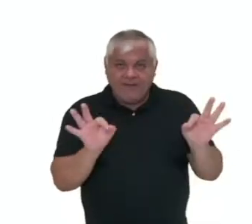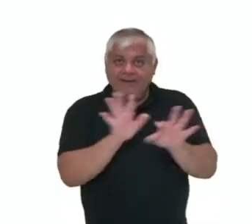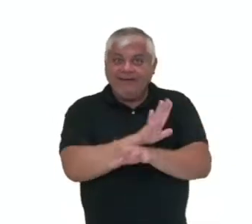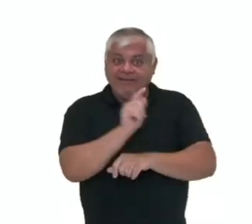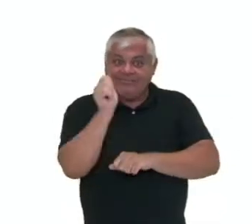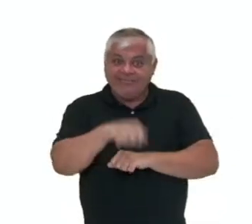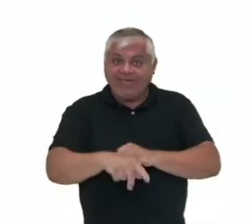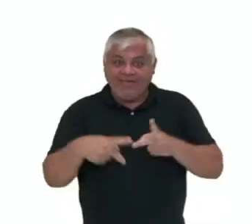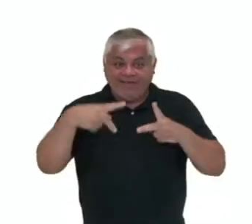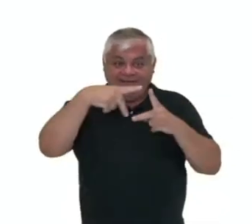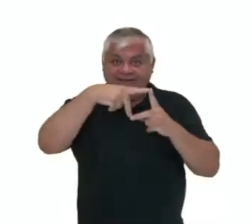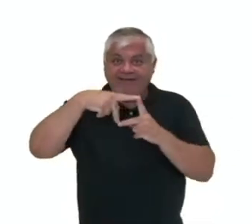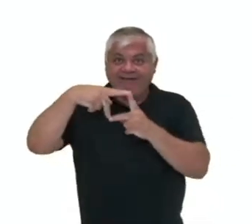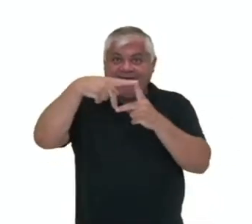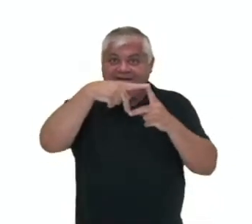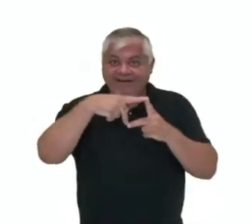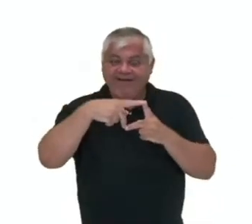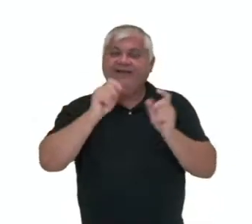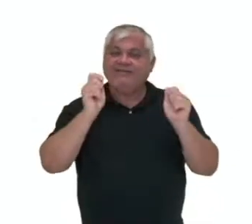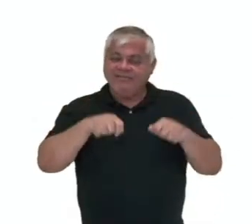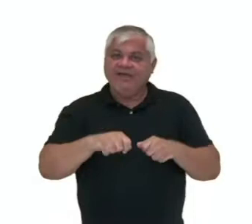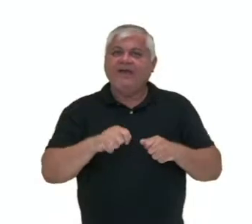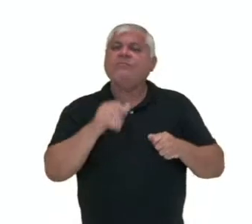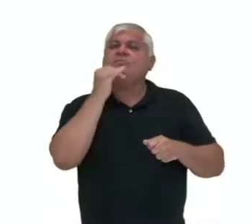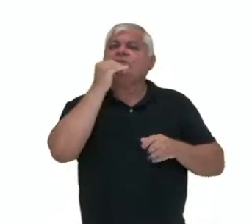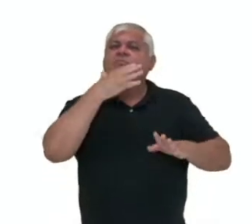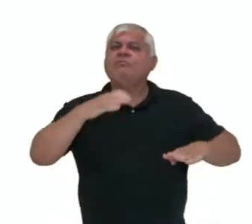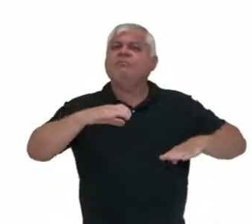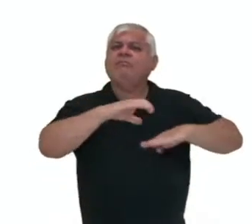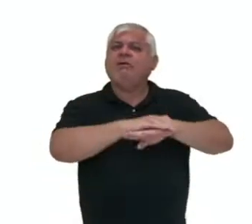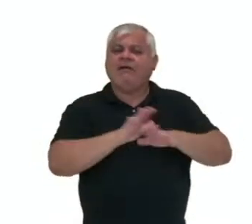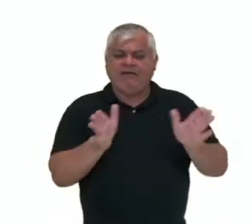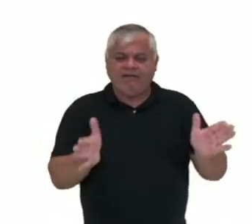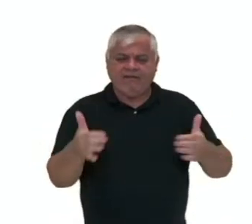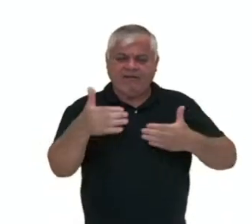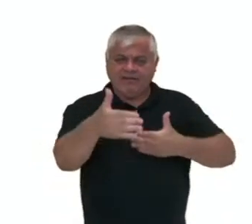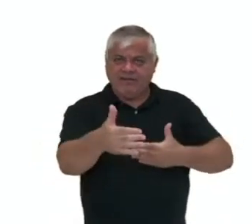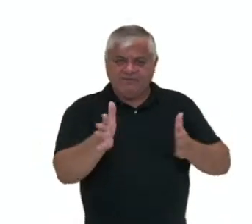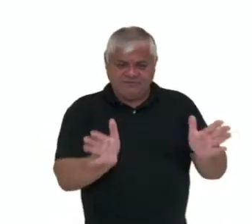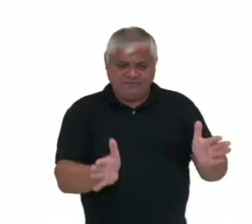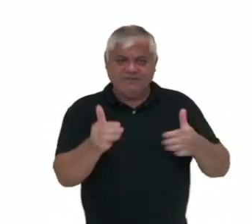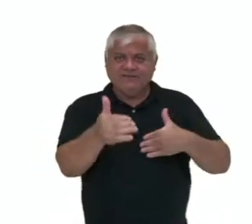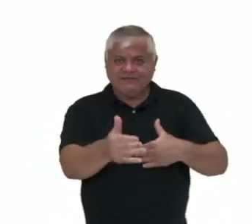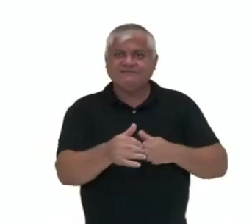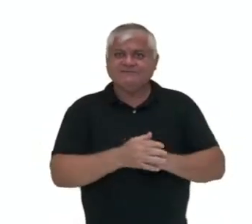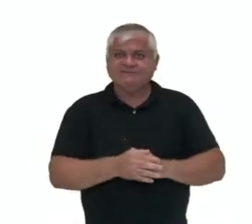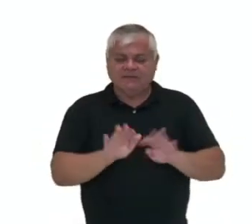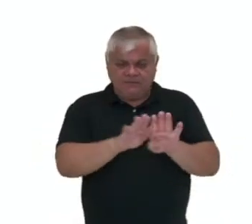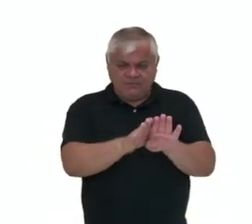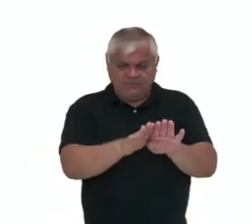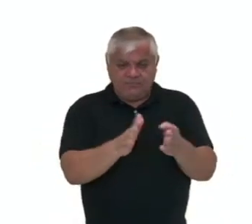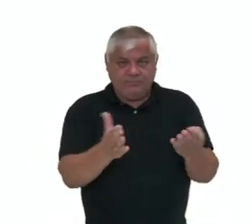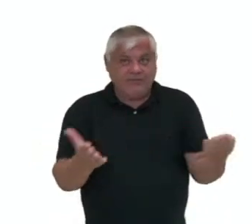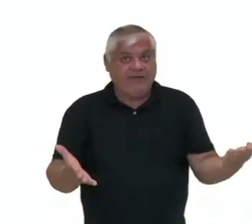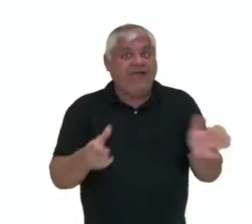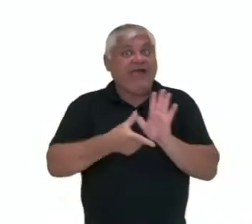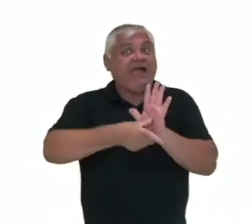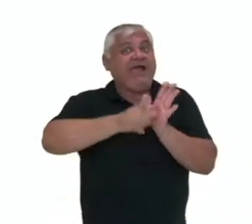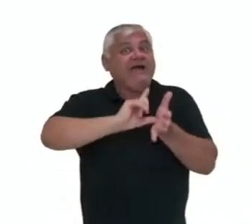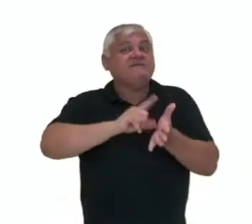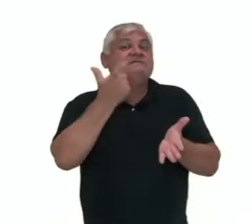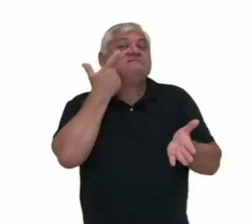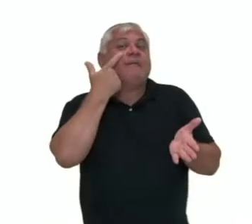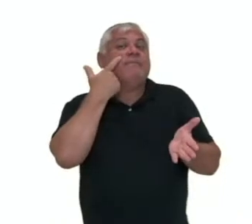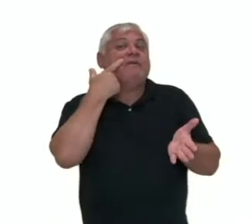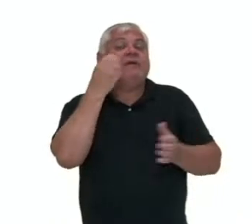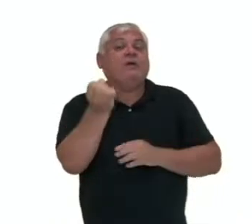geométrica espacial, como por exemplo uma caixa. Se você for construir uma caixa, você vai ter que planificar ela para saber quais são